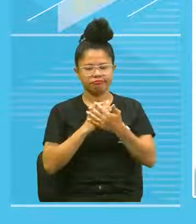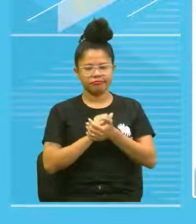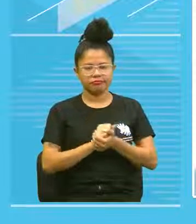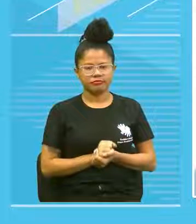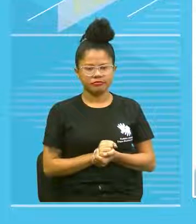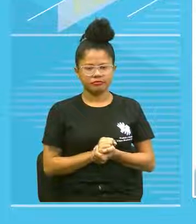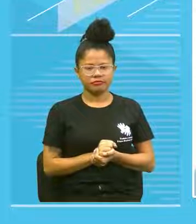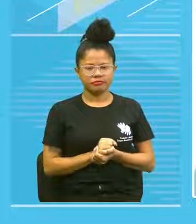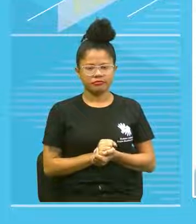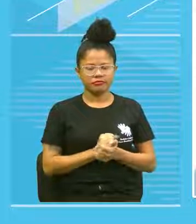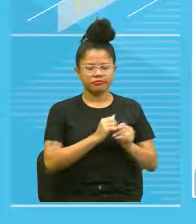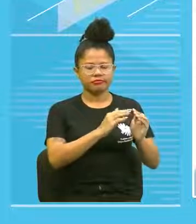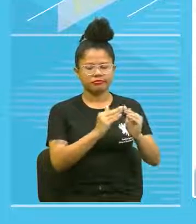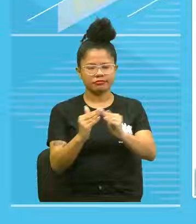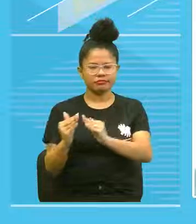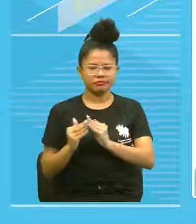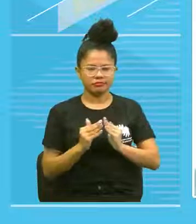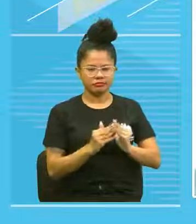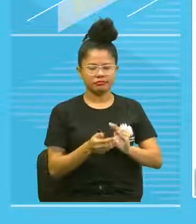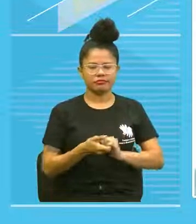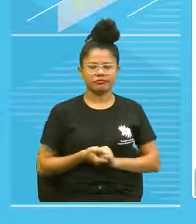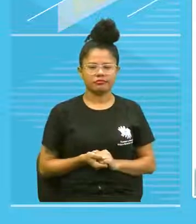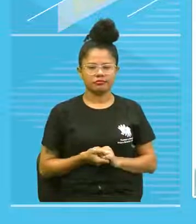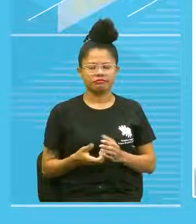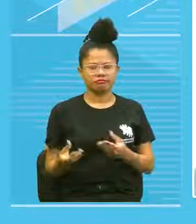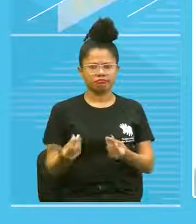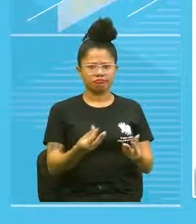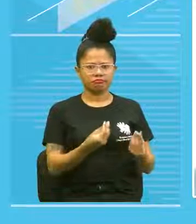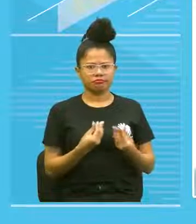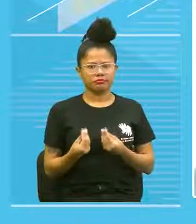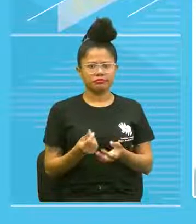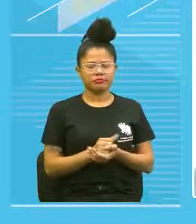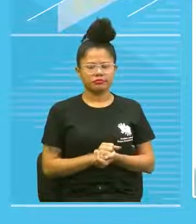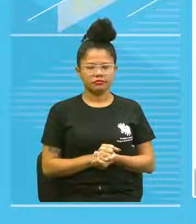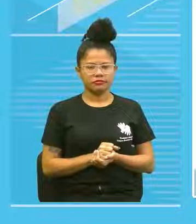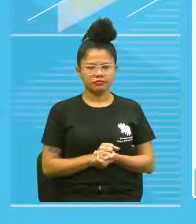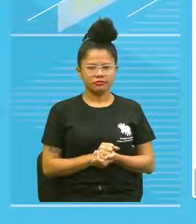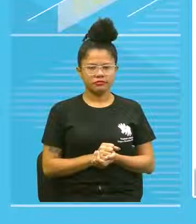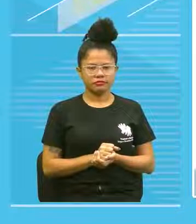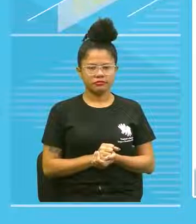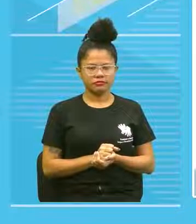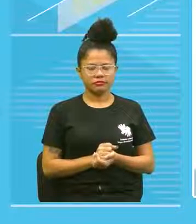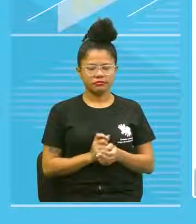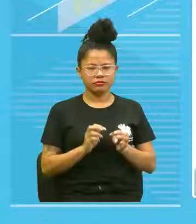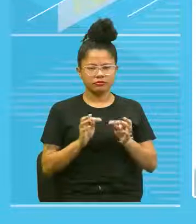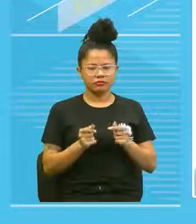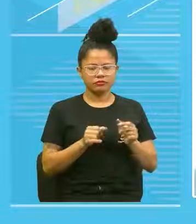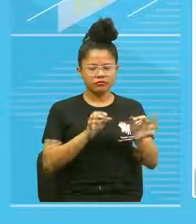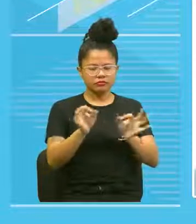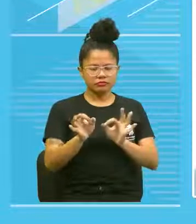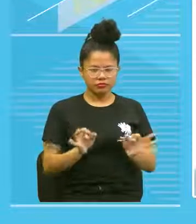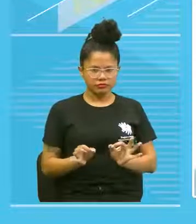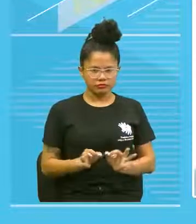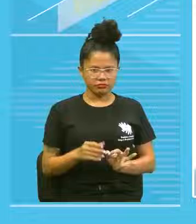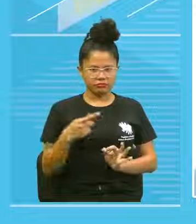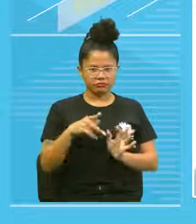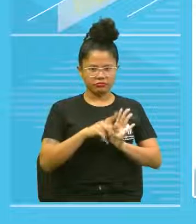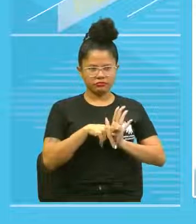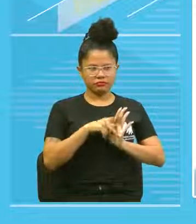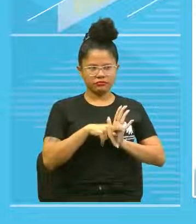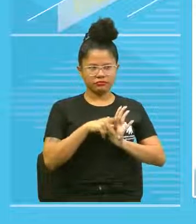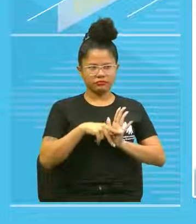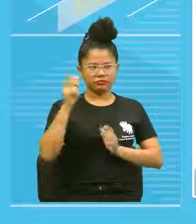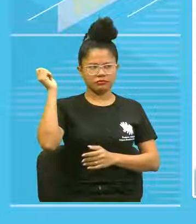o résidences a turma tá montando o seu projeto